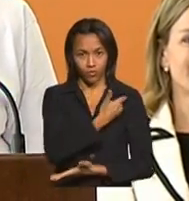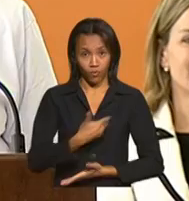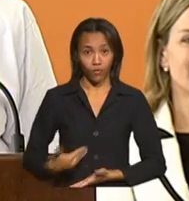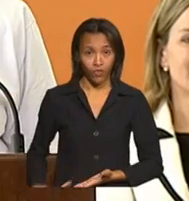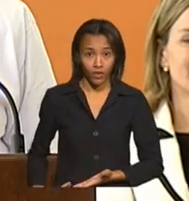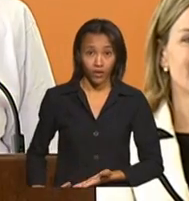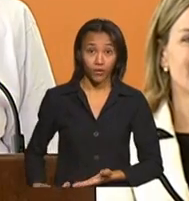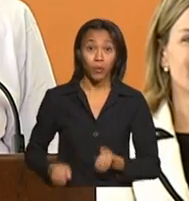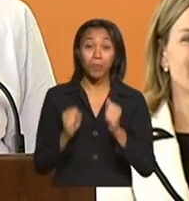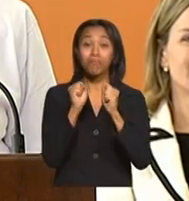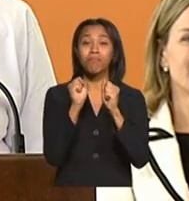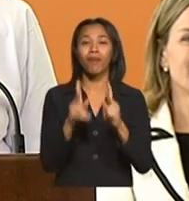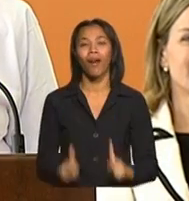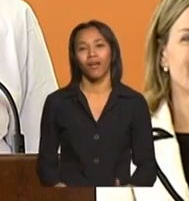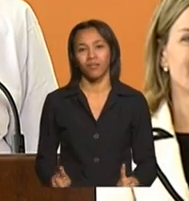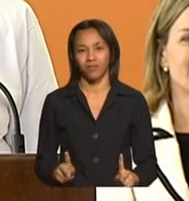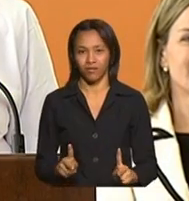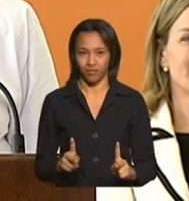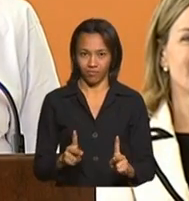governo com a paz no trânsito.